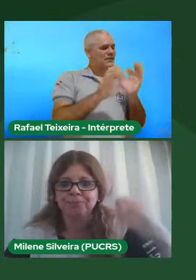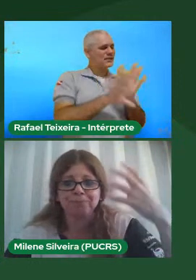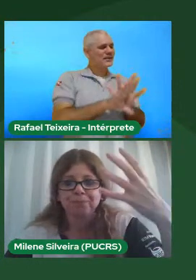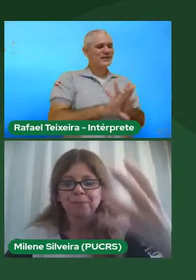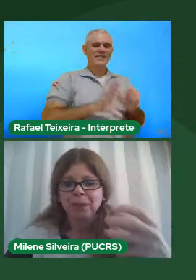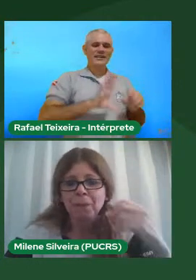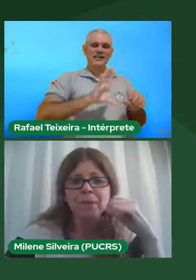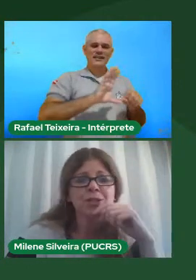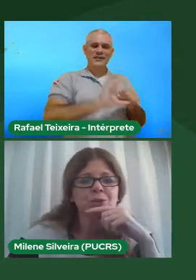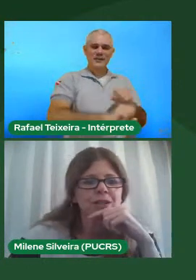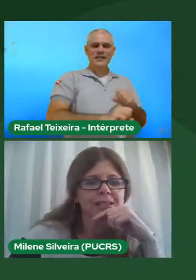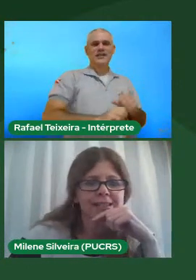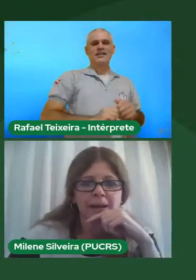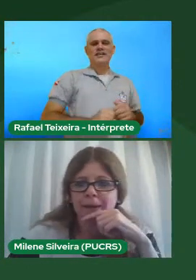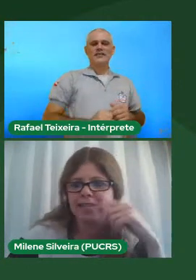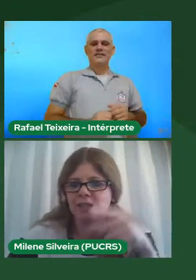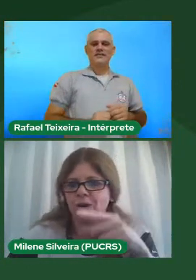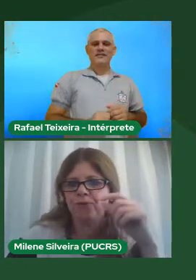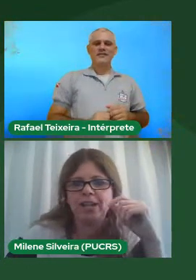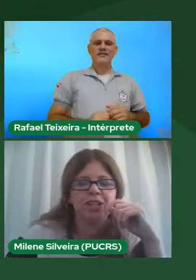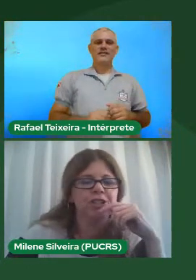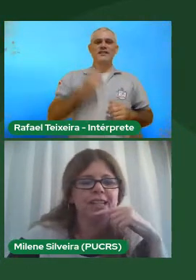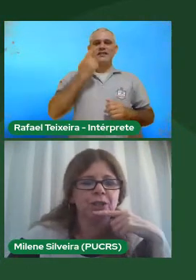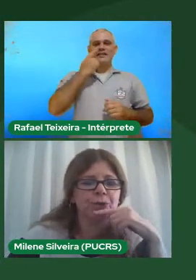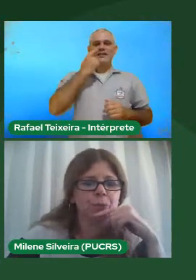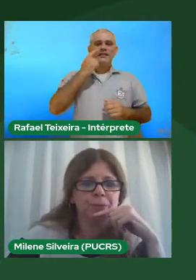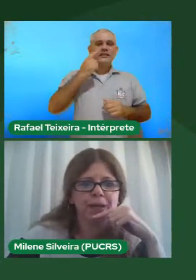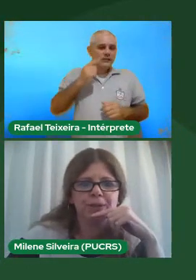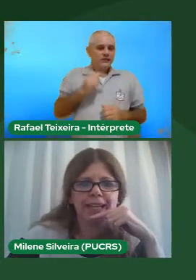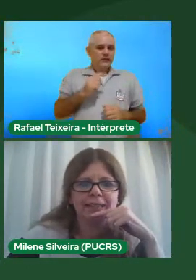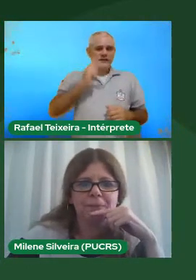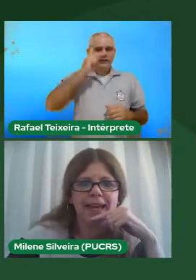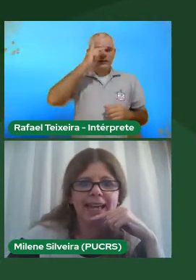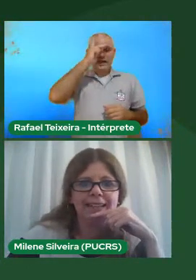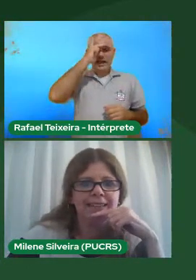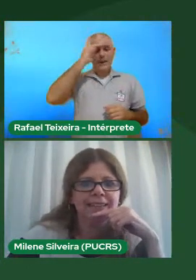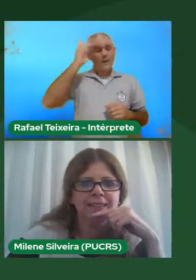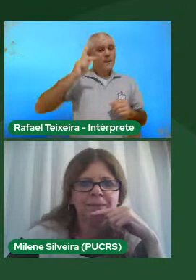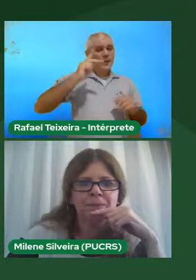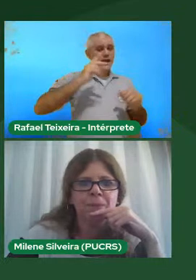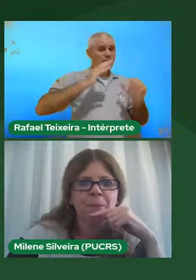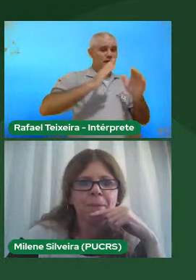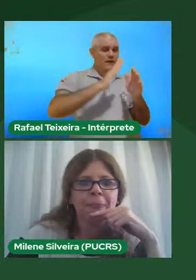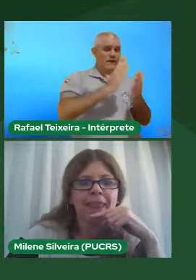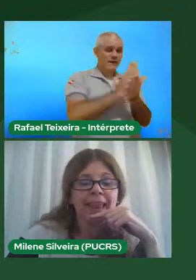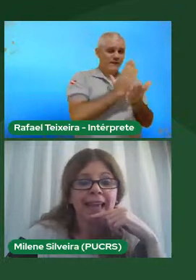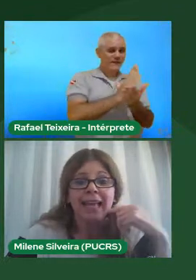as pessoas aparecendo. Ó, o Fred ali dizendo que foi o primeiro dele também.